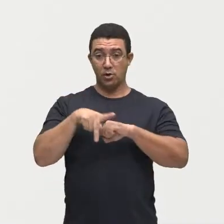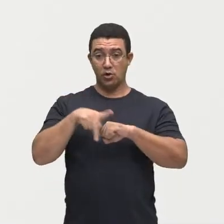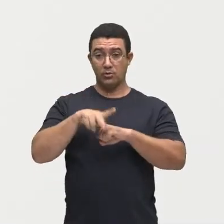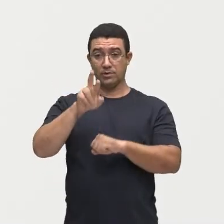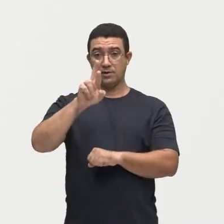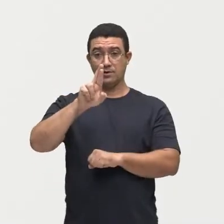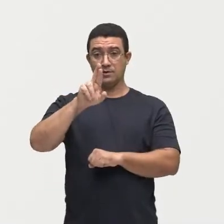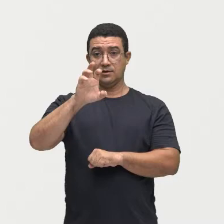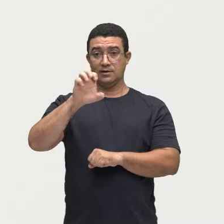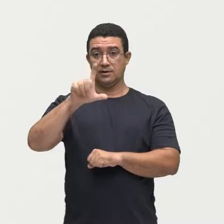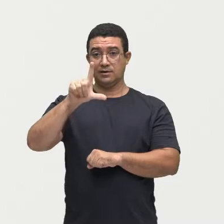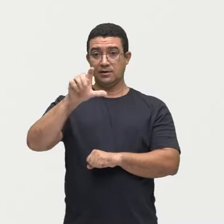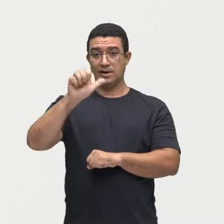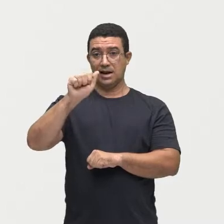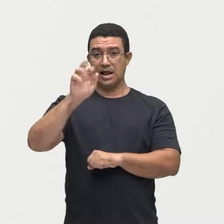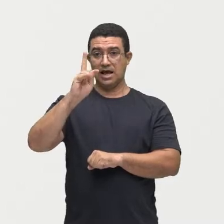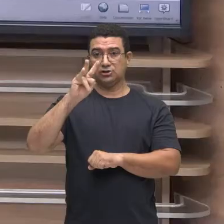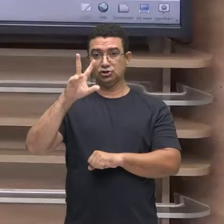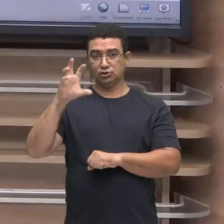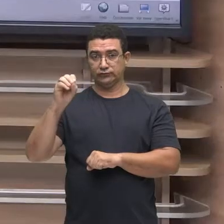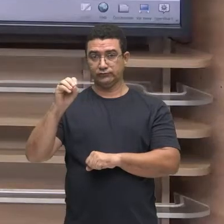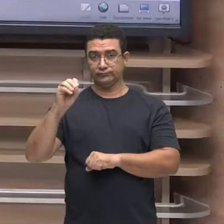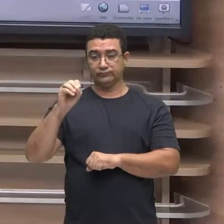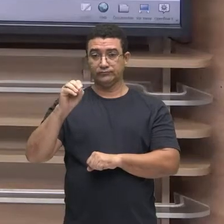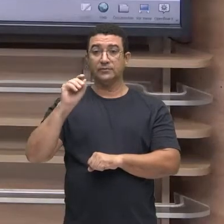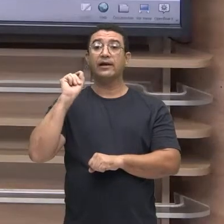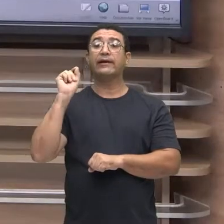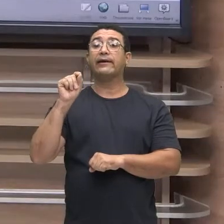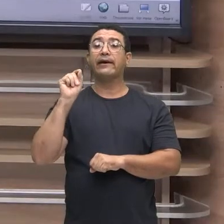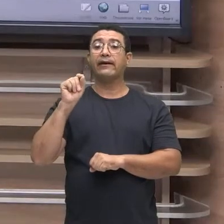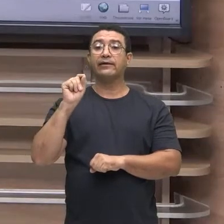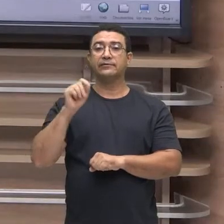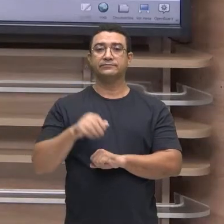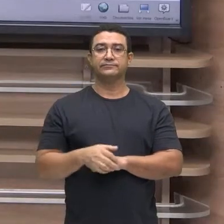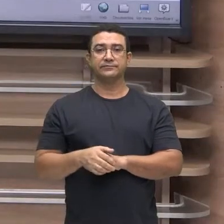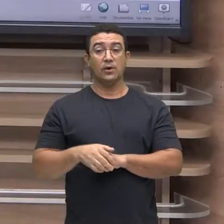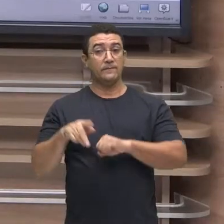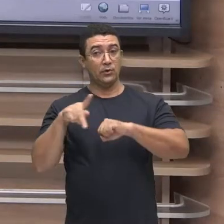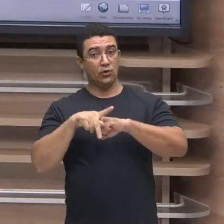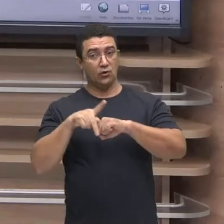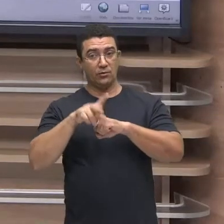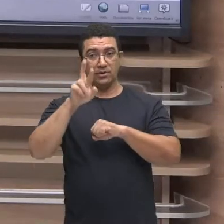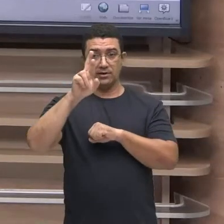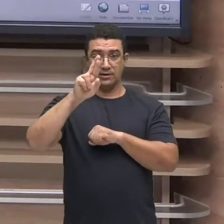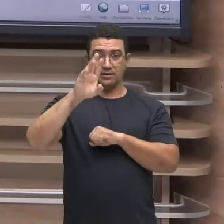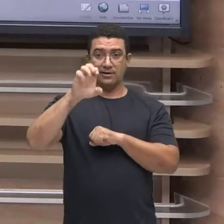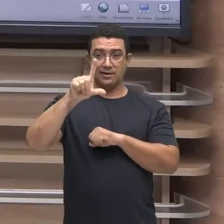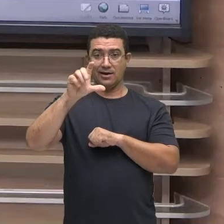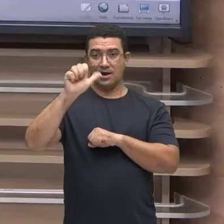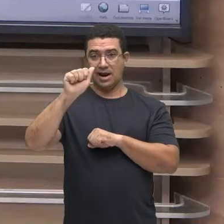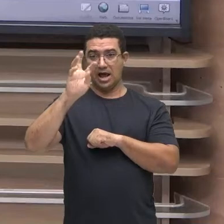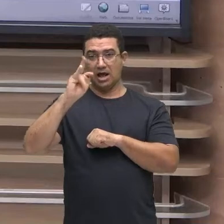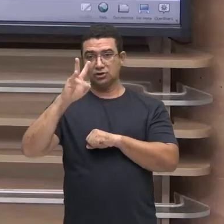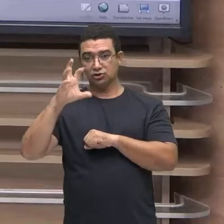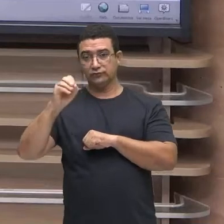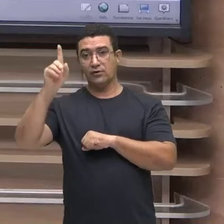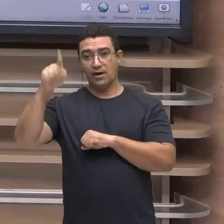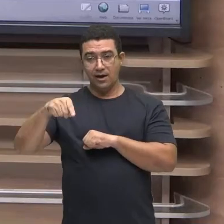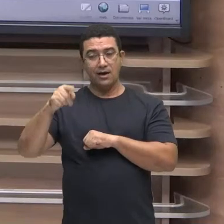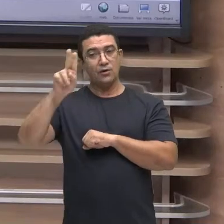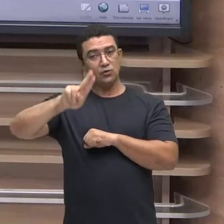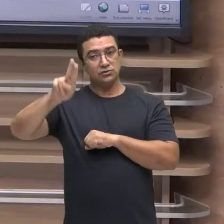que, para que serve o pronome relativo? Para, né, substituir um termo que já